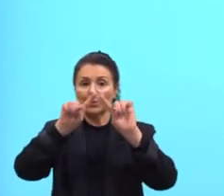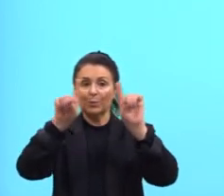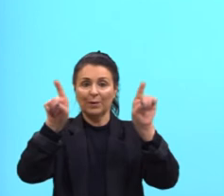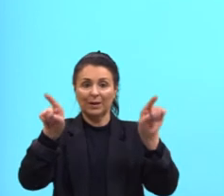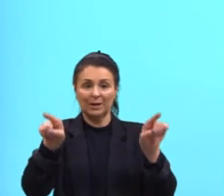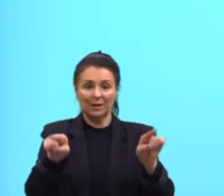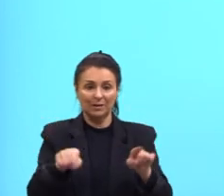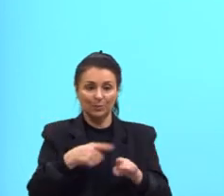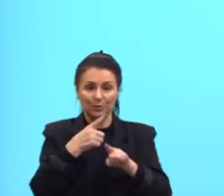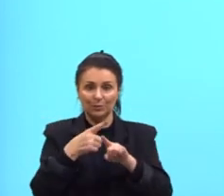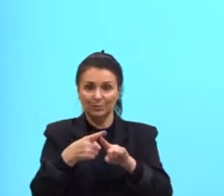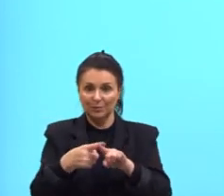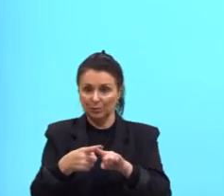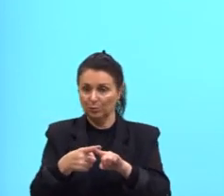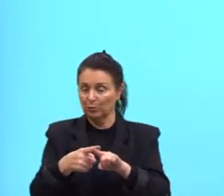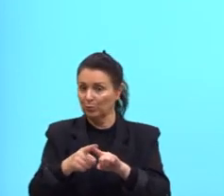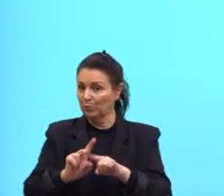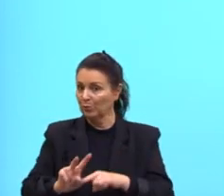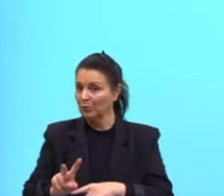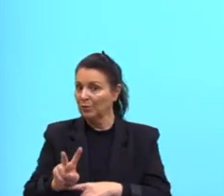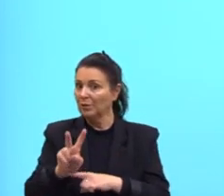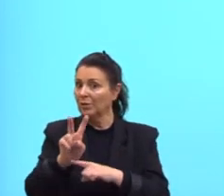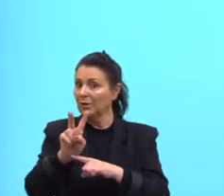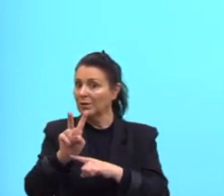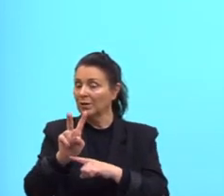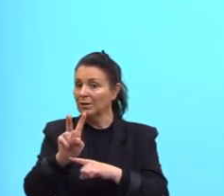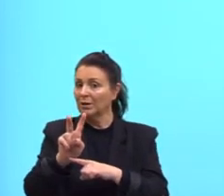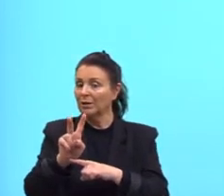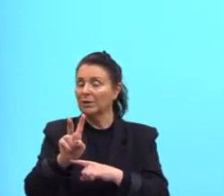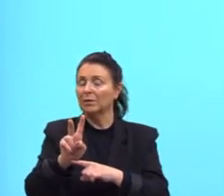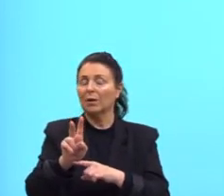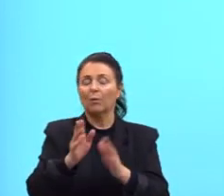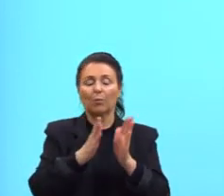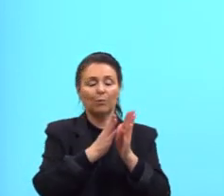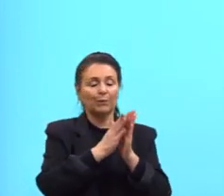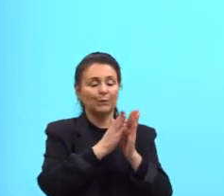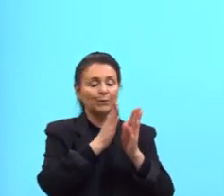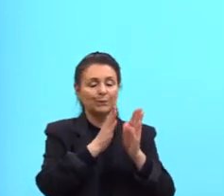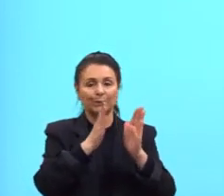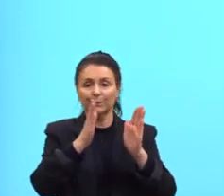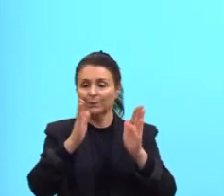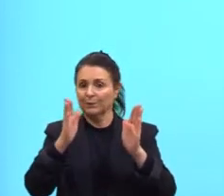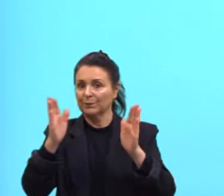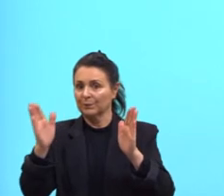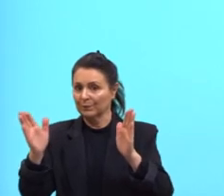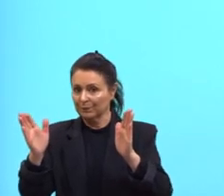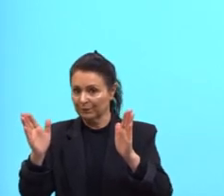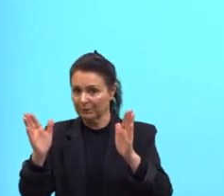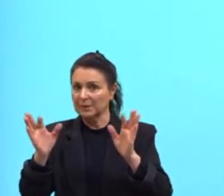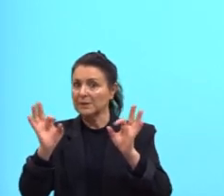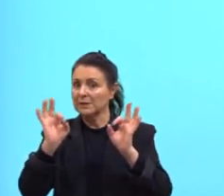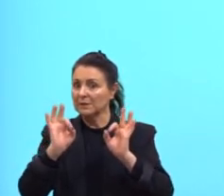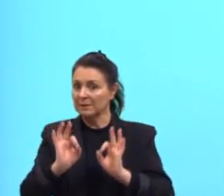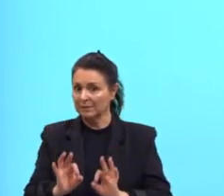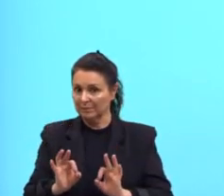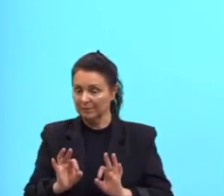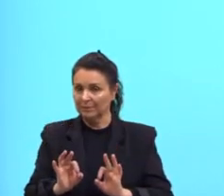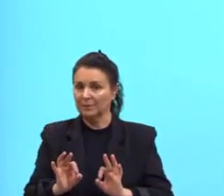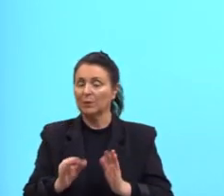x um valor então novamente e seguimos toda a ordem ali das operações